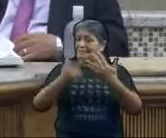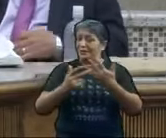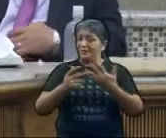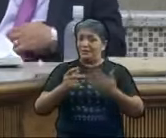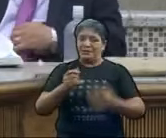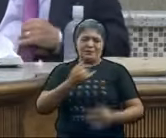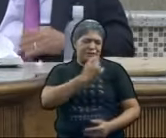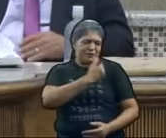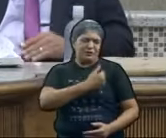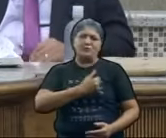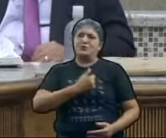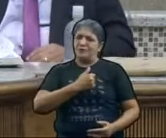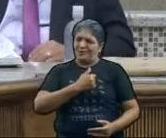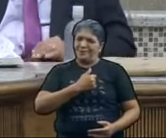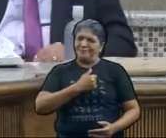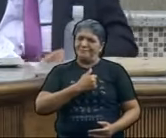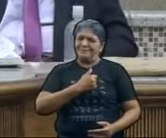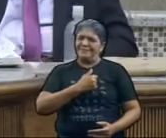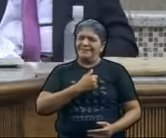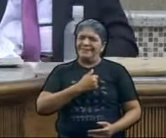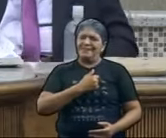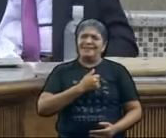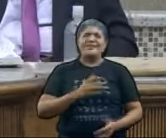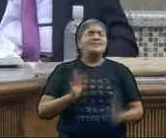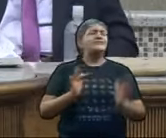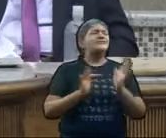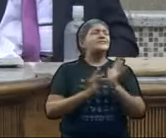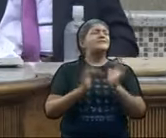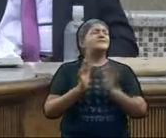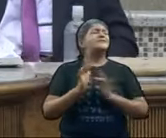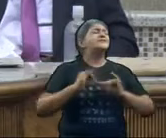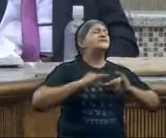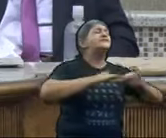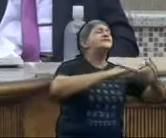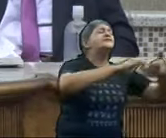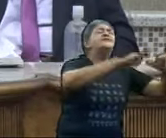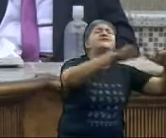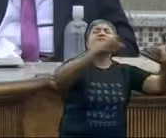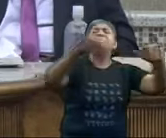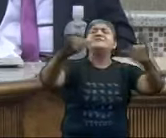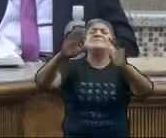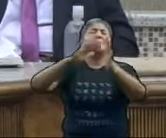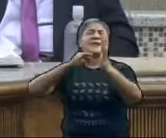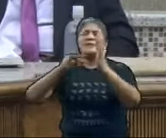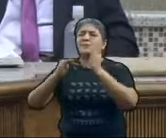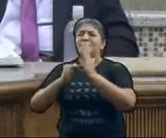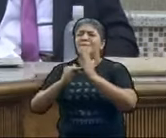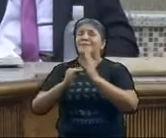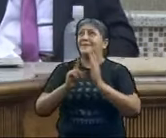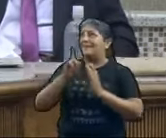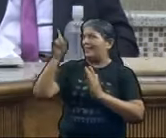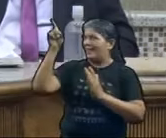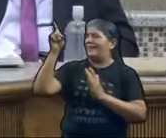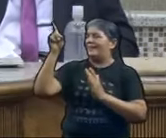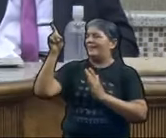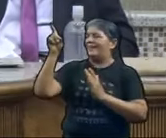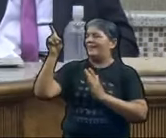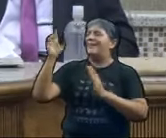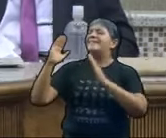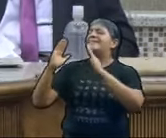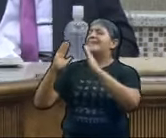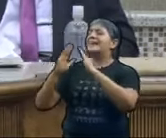texto: na casa de meu Pai há muitas moradas. Deus tem uma